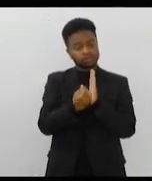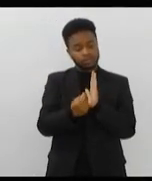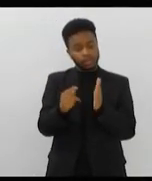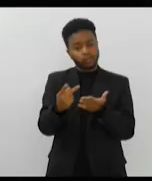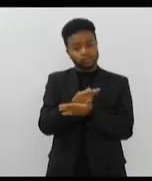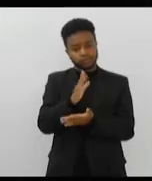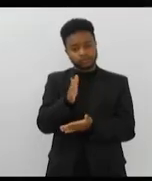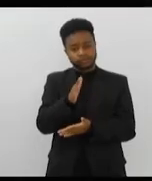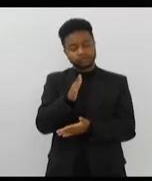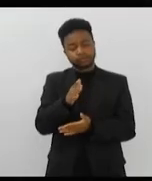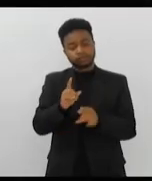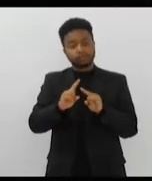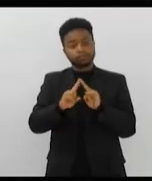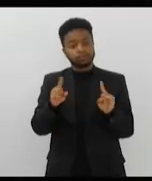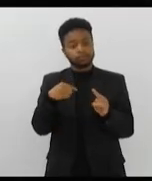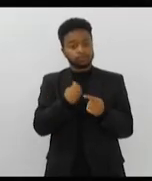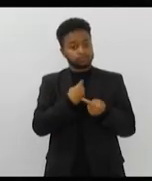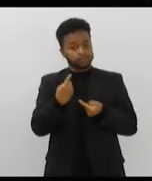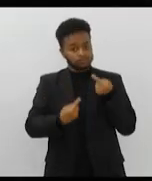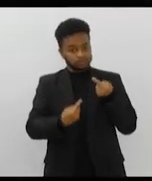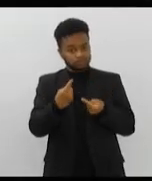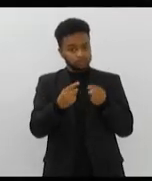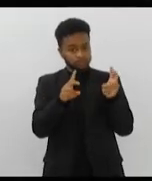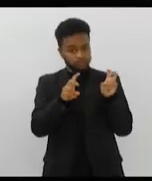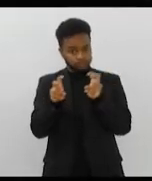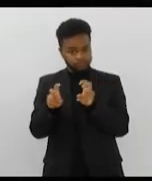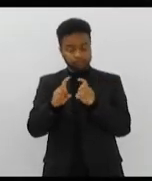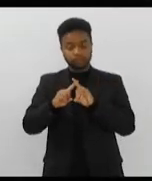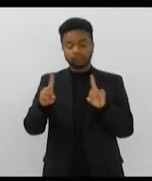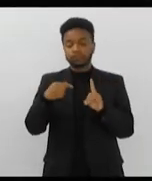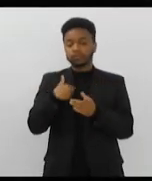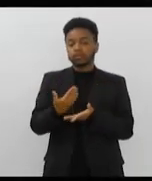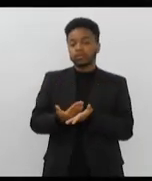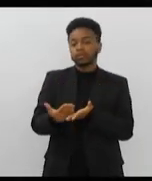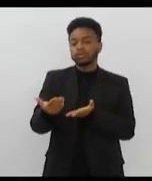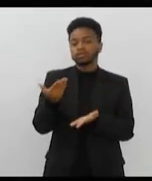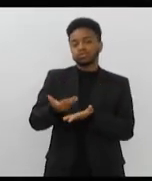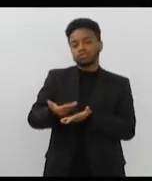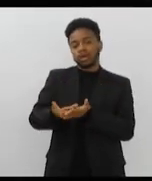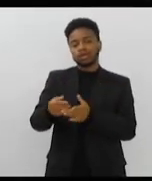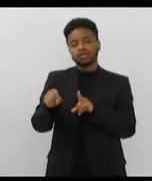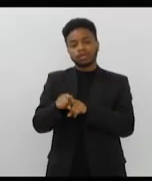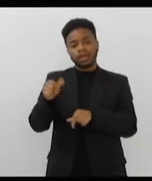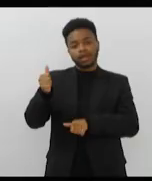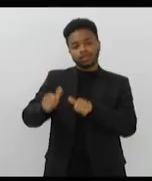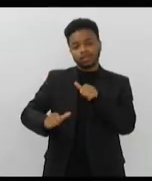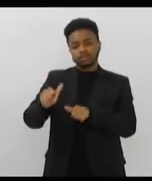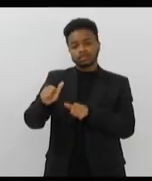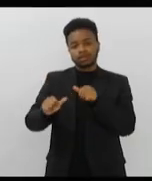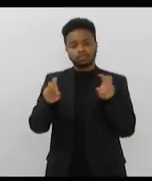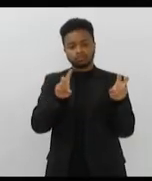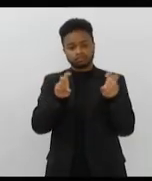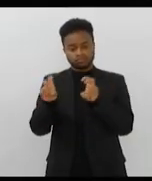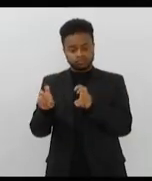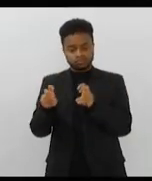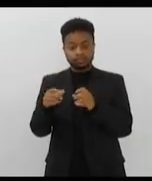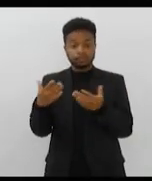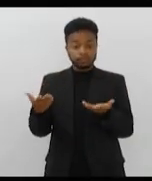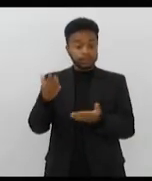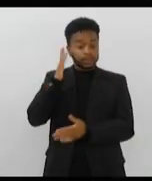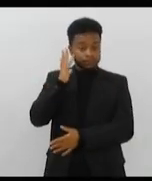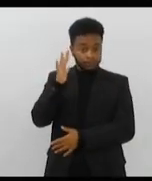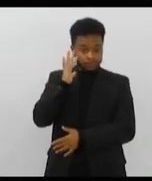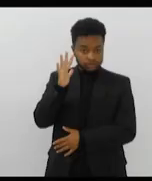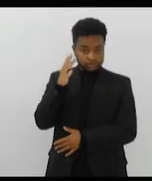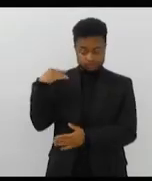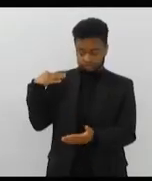Mas vamos no mérito. Mas eu comecei a estudar e analisar essa matéria. Imagine, até